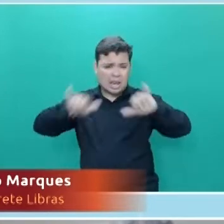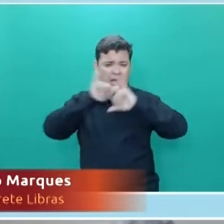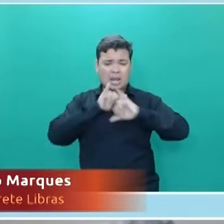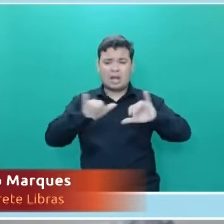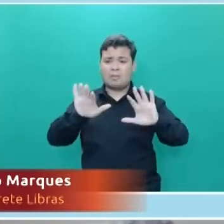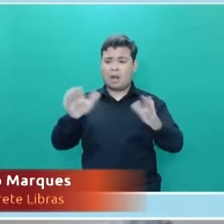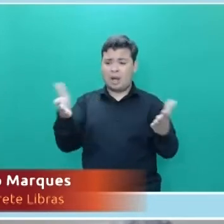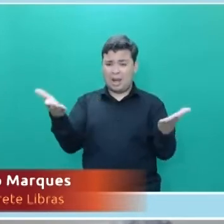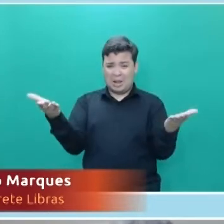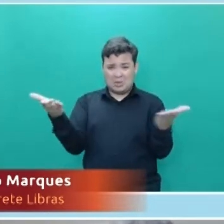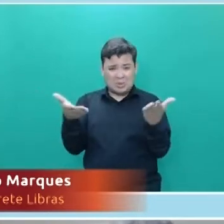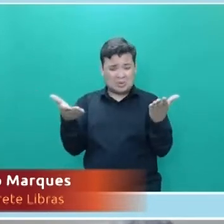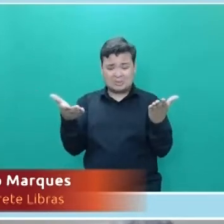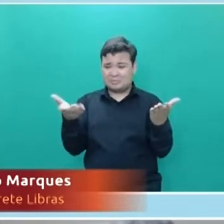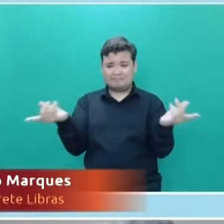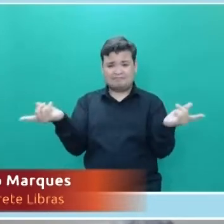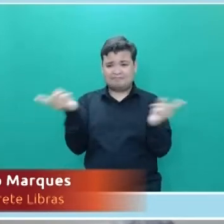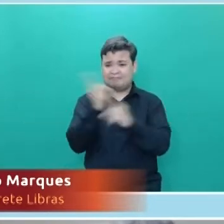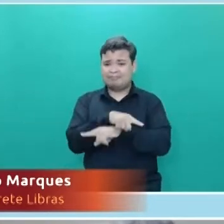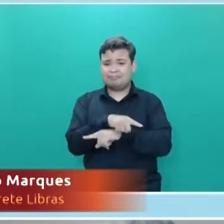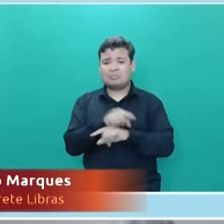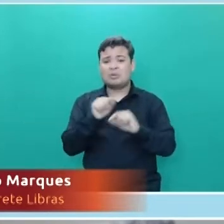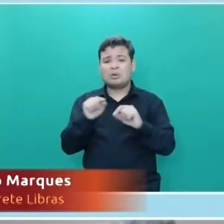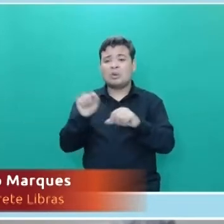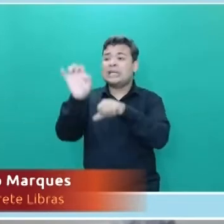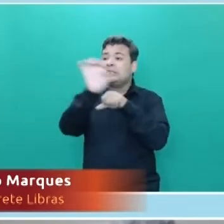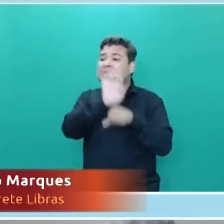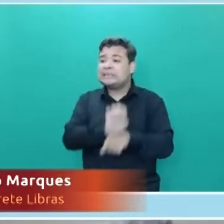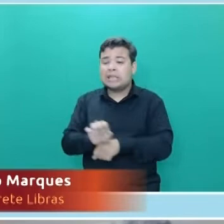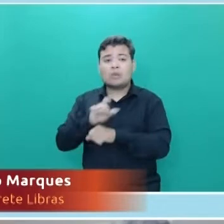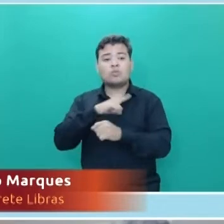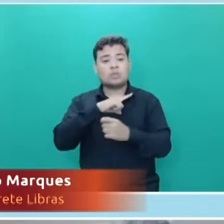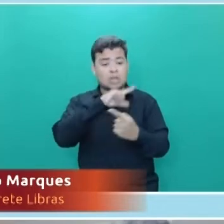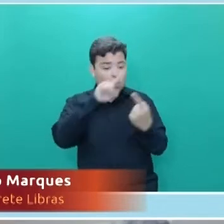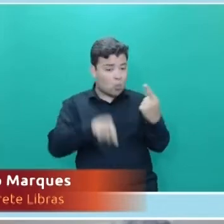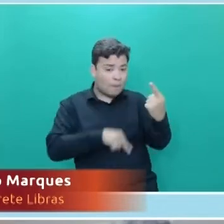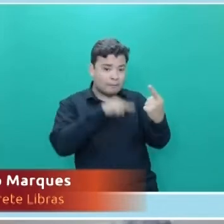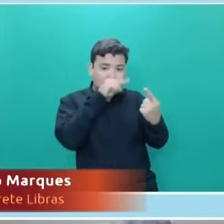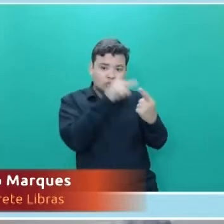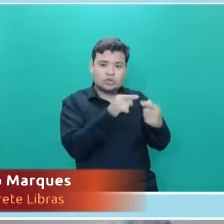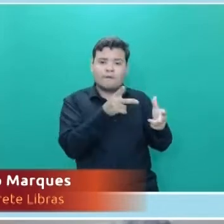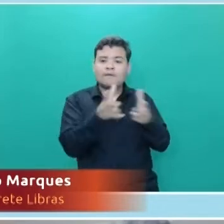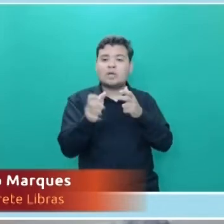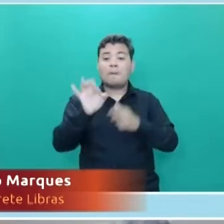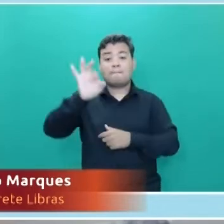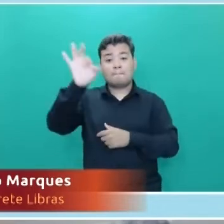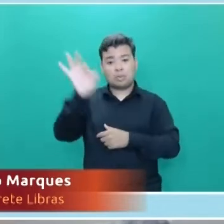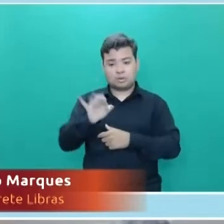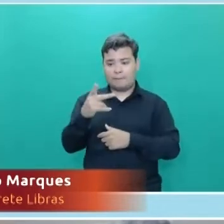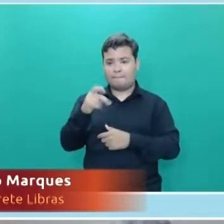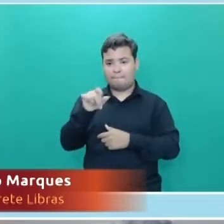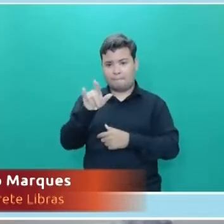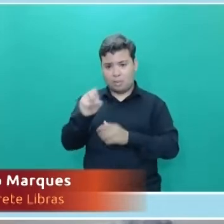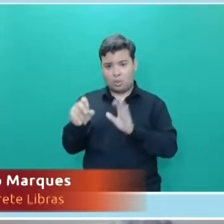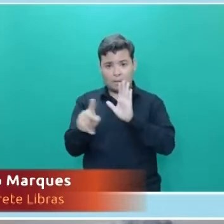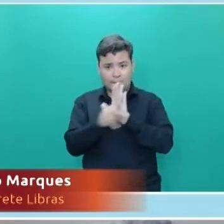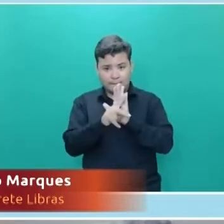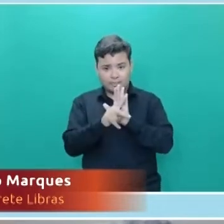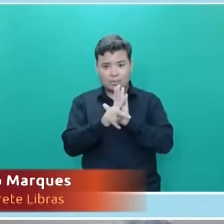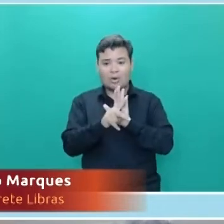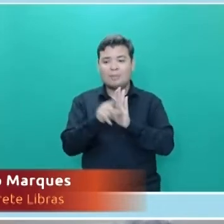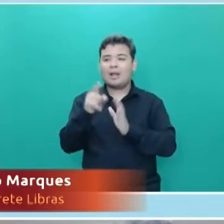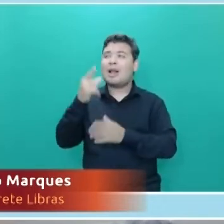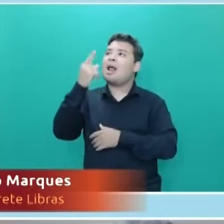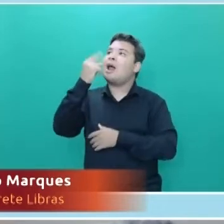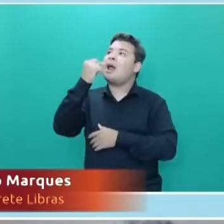né? A maior parte dos estados não consegue atingir as metas mínimas de vacinação para pólio, e é uma vacina ainda da gotinha, né? Não tem nem a